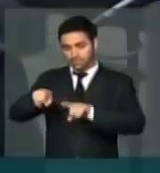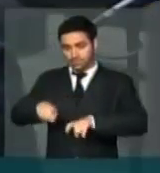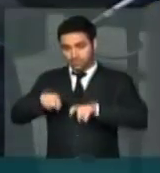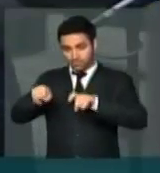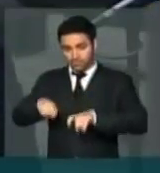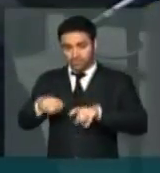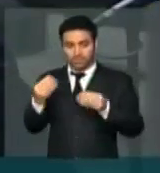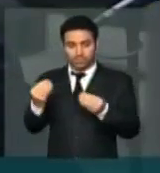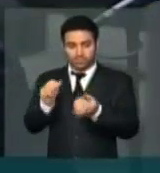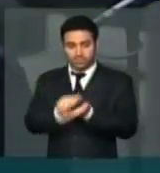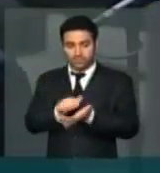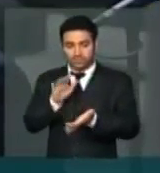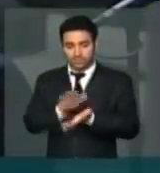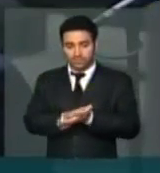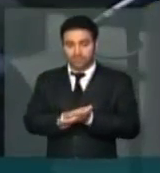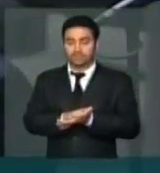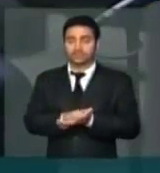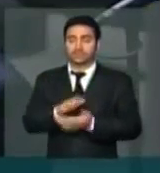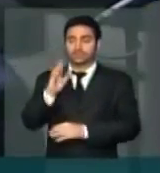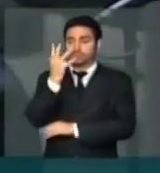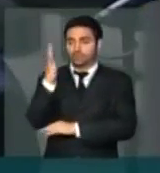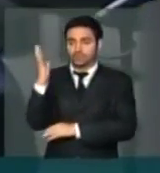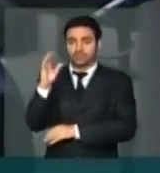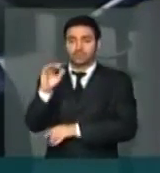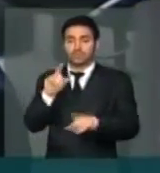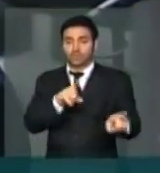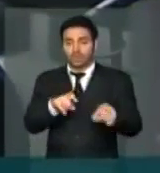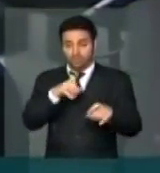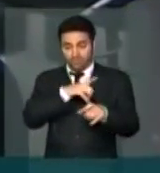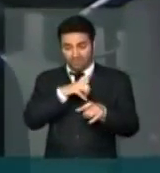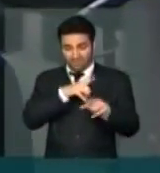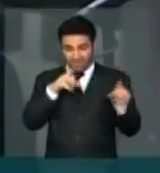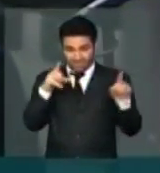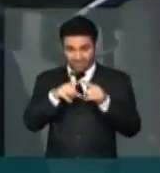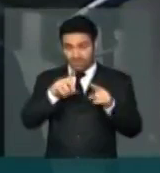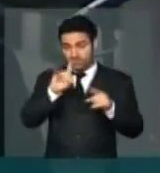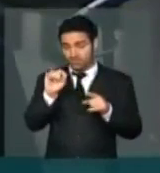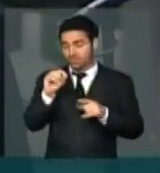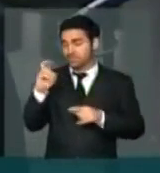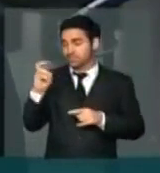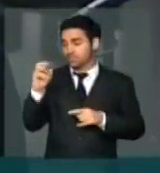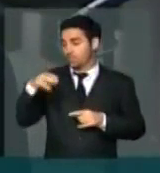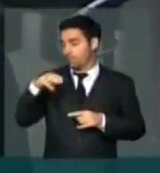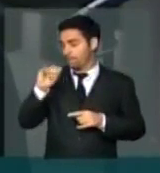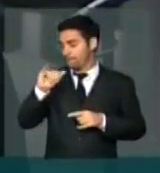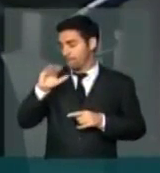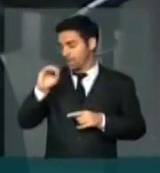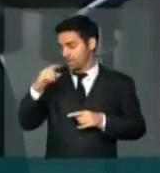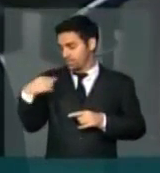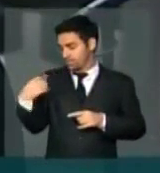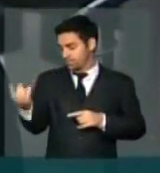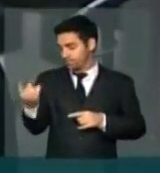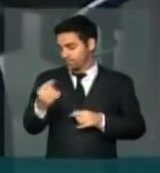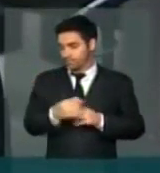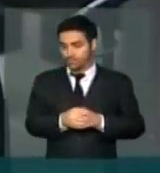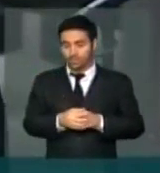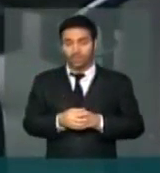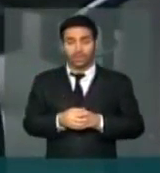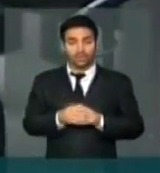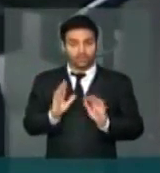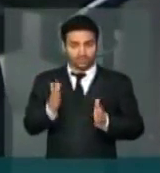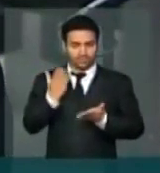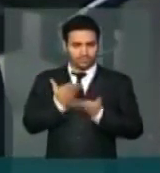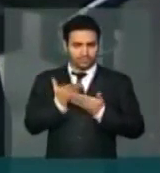sobre o cadastro ambiental rural, que tem vencimento previsto para o dia 5 de maio próximo. Conforme estudo